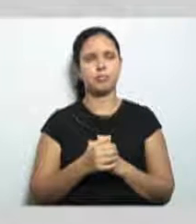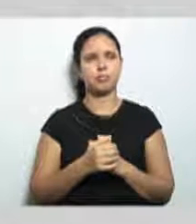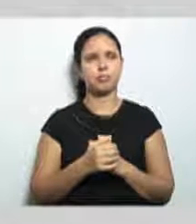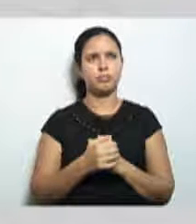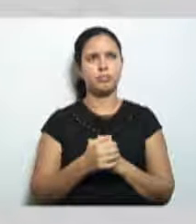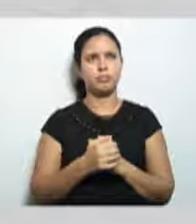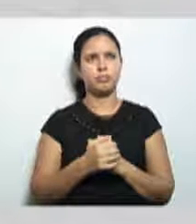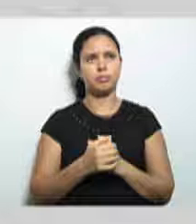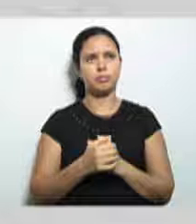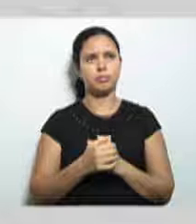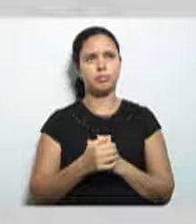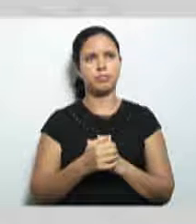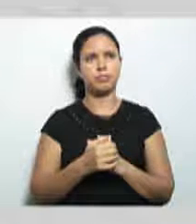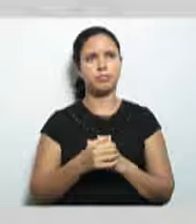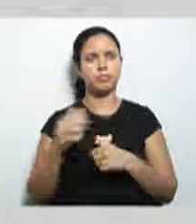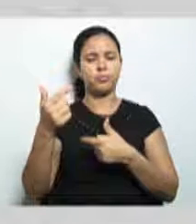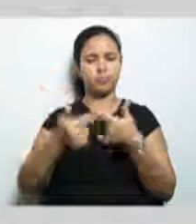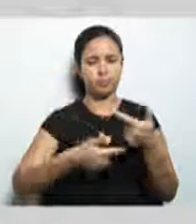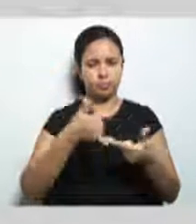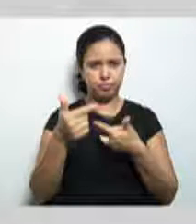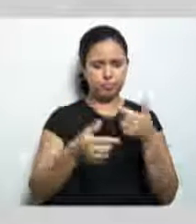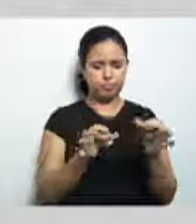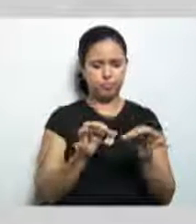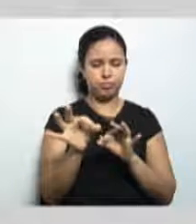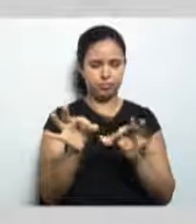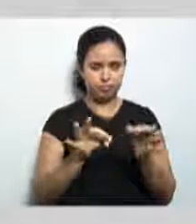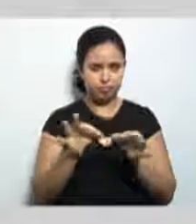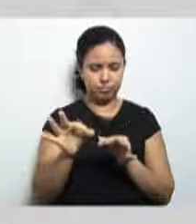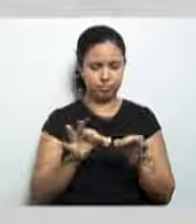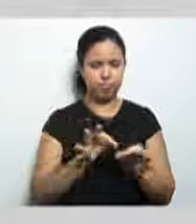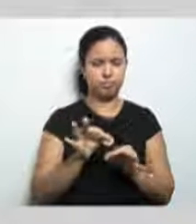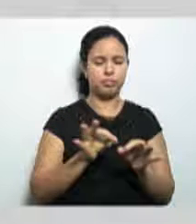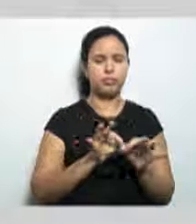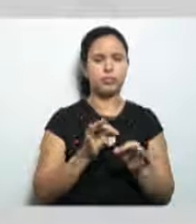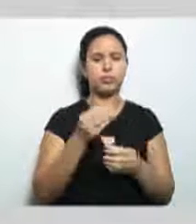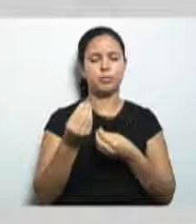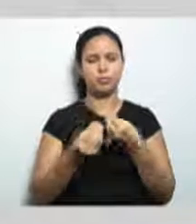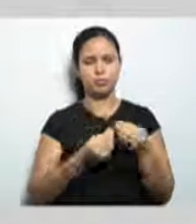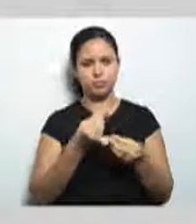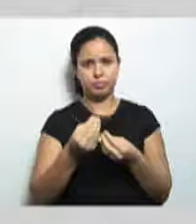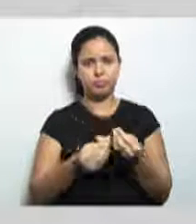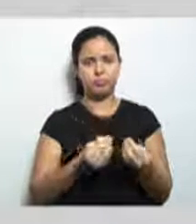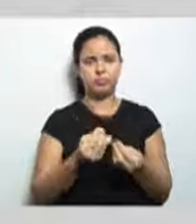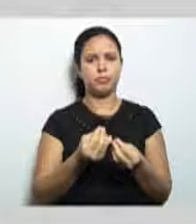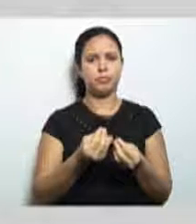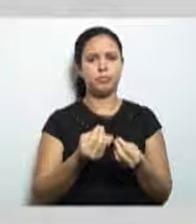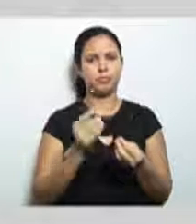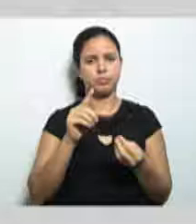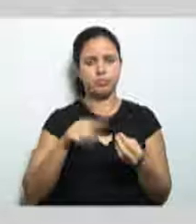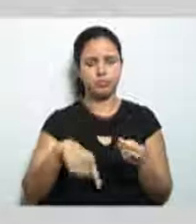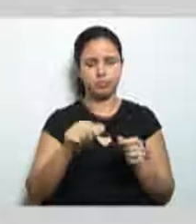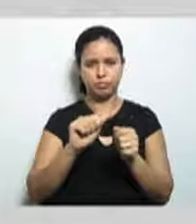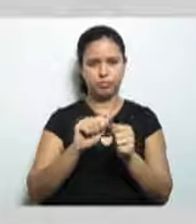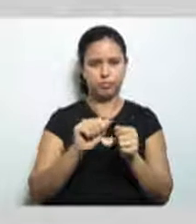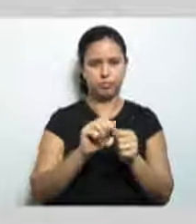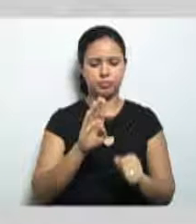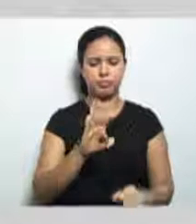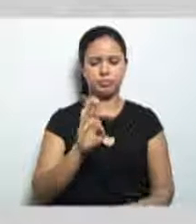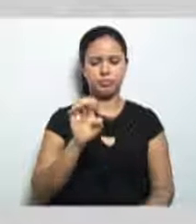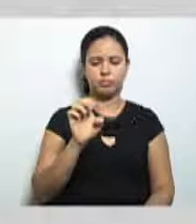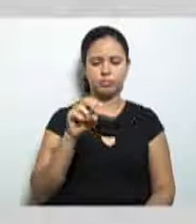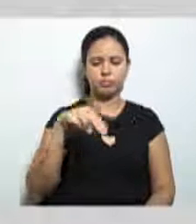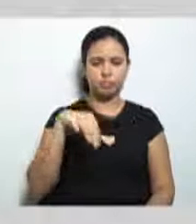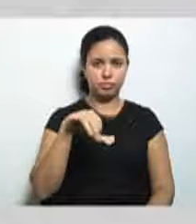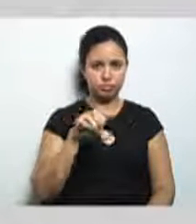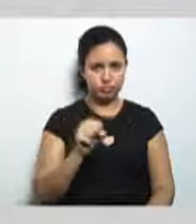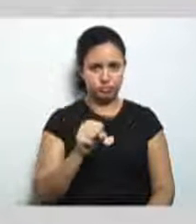produção capitalista, o trabalho se organiza de tal forma que sejam produzidos bens com valor de